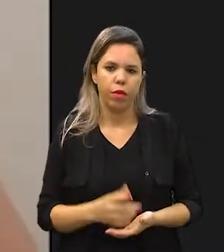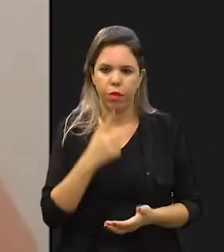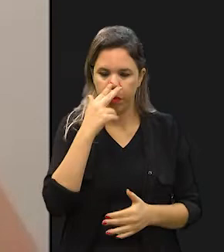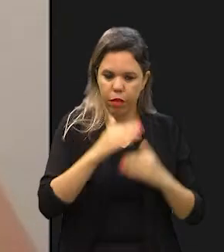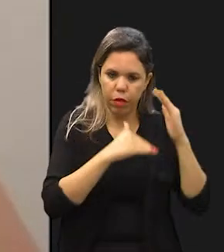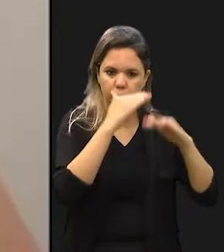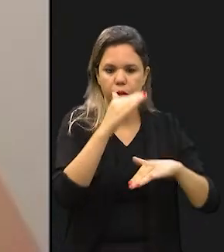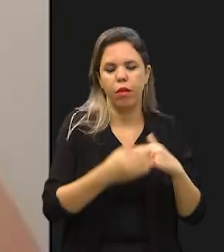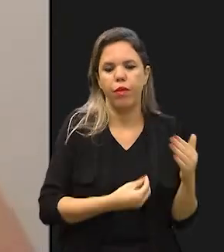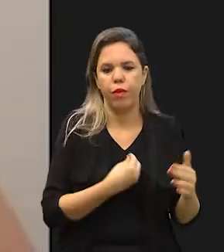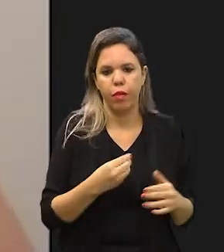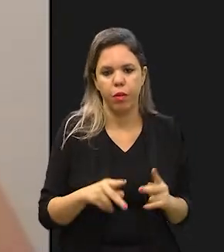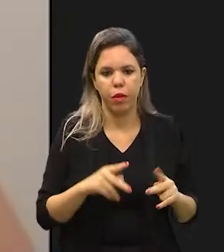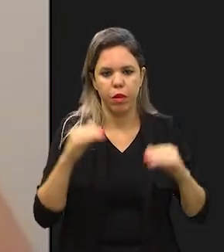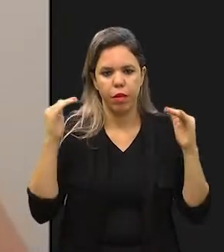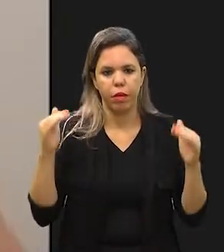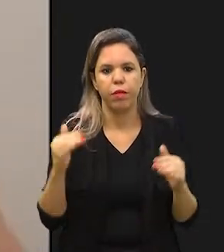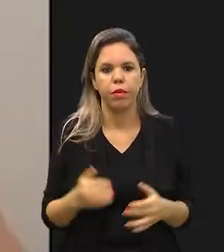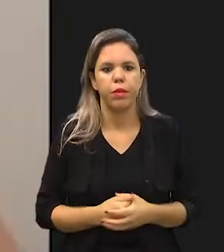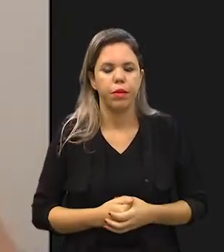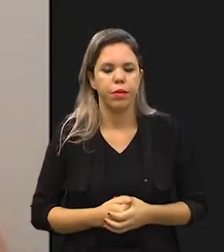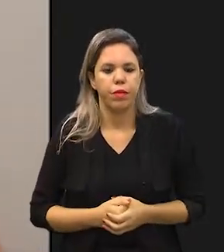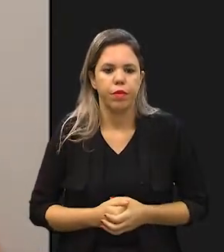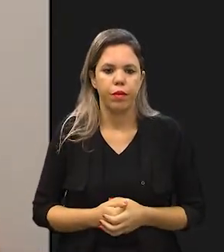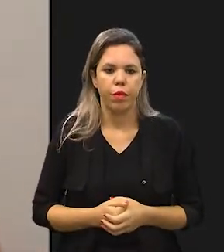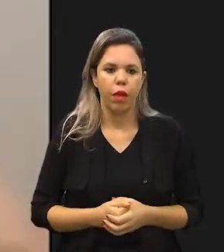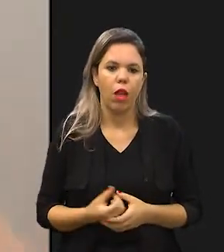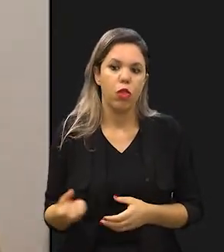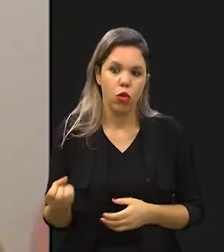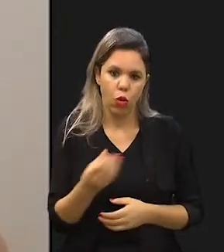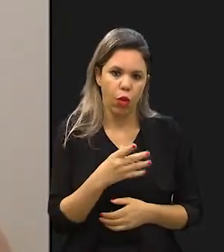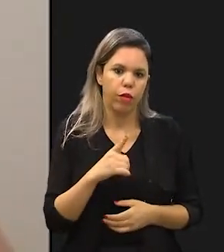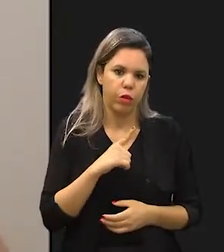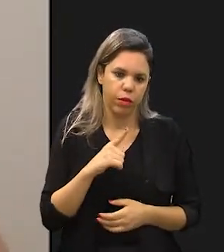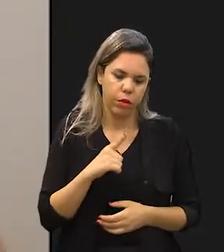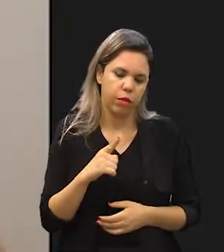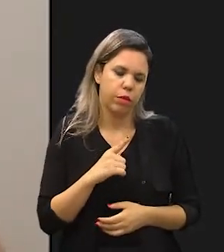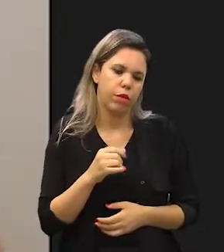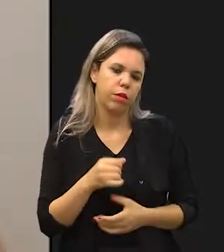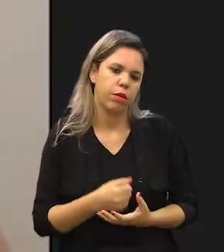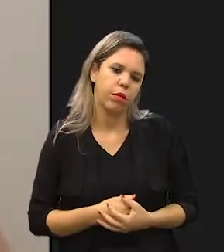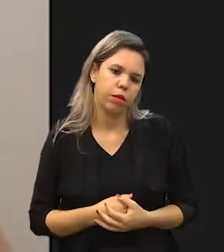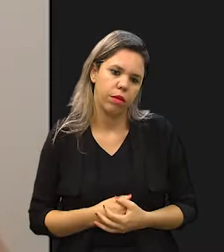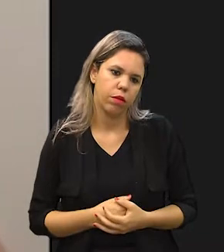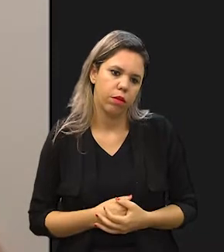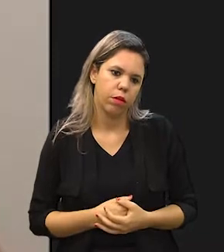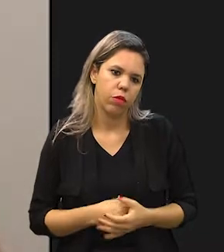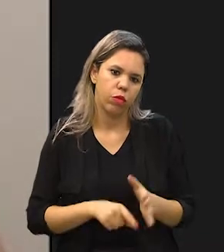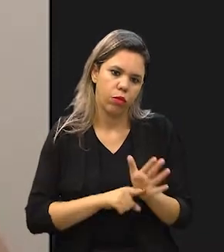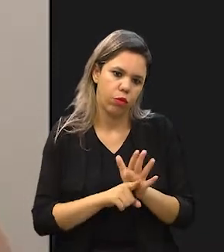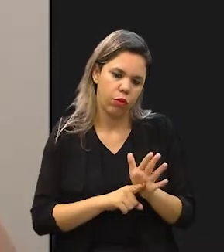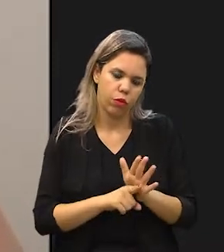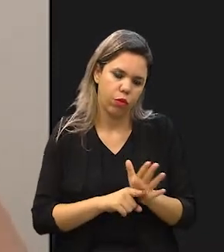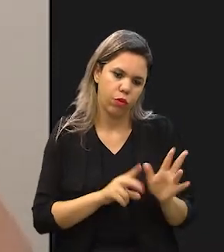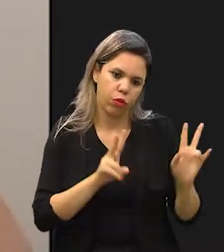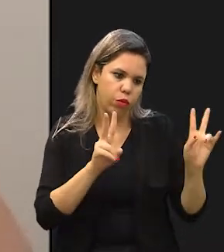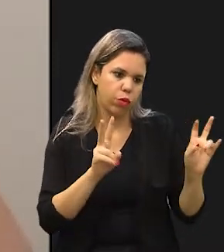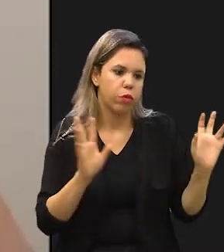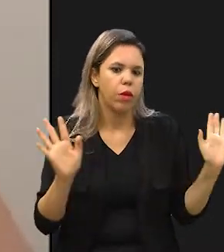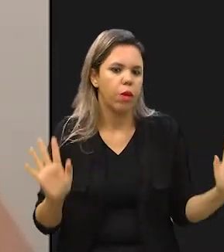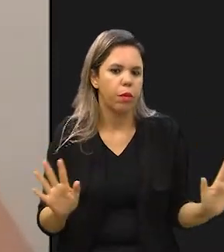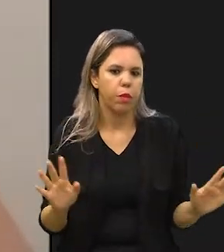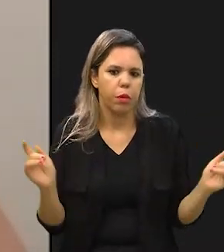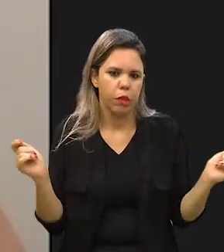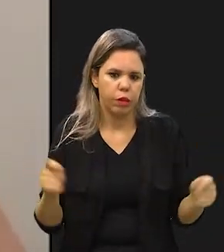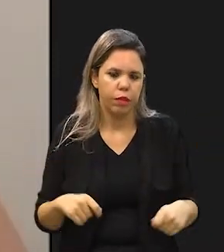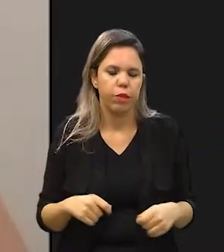um desenvolvimento na vida adulta. São alguns casos mais recentes que nós temos tido, digamos, os estudos a respeito, mas